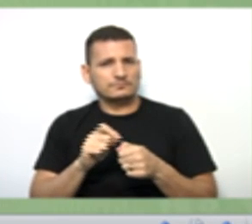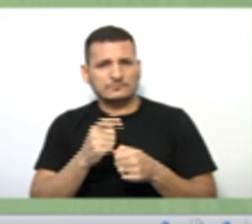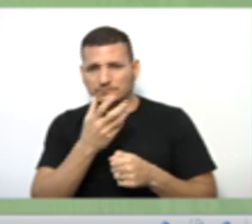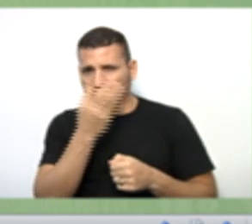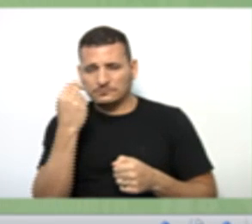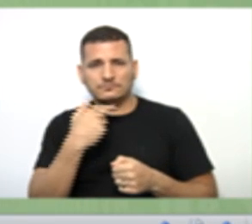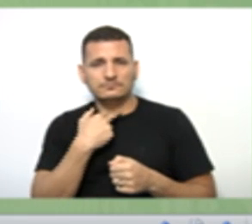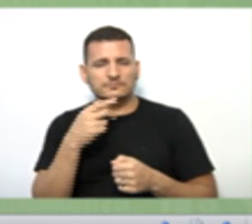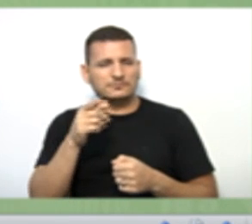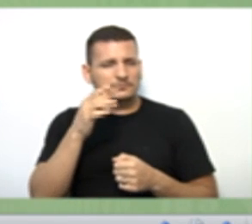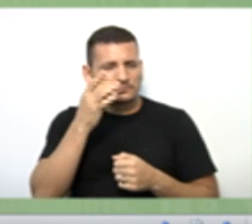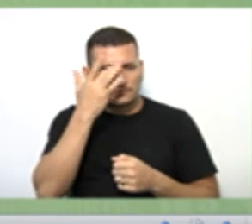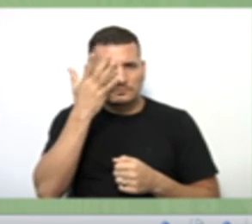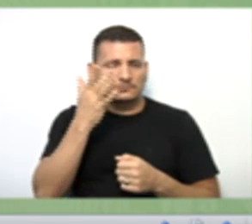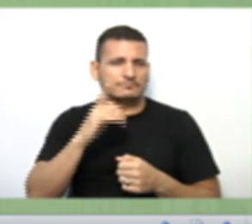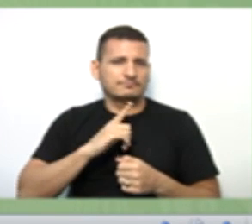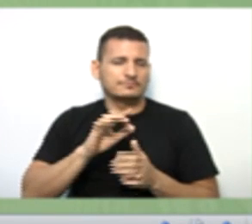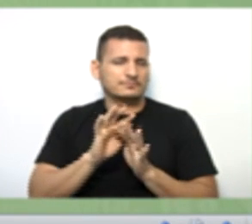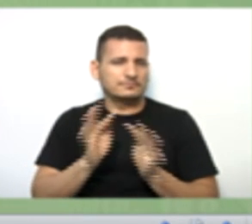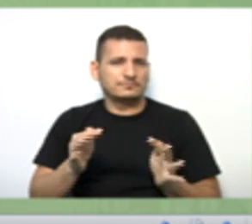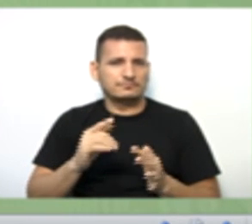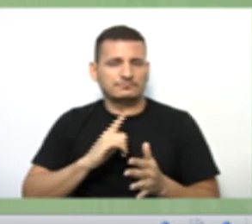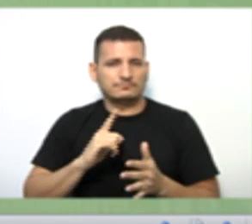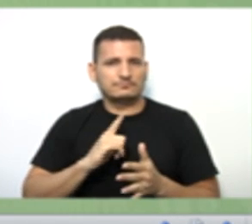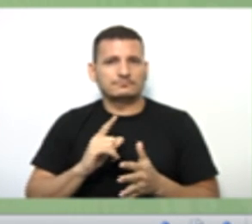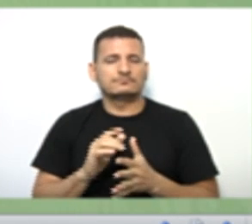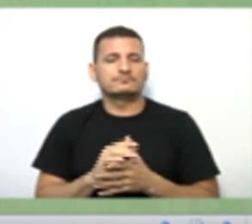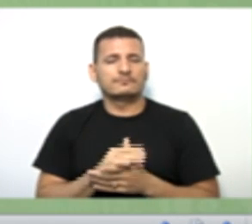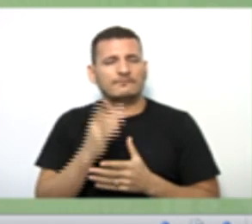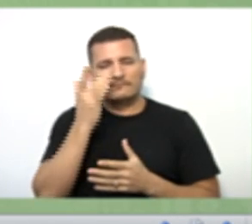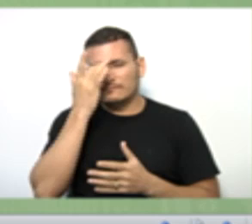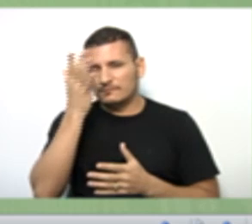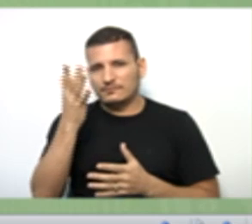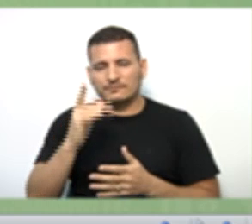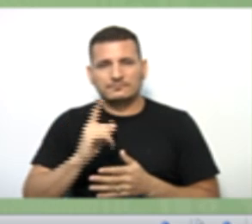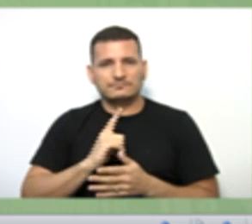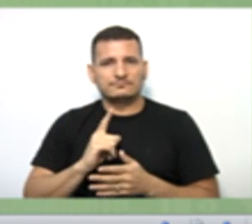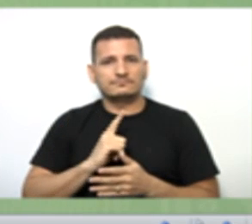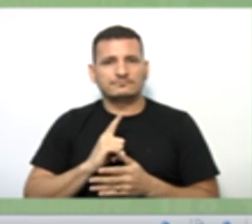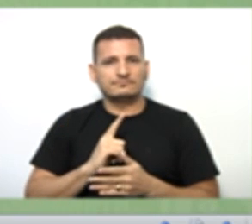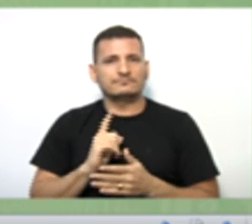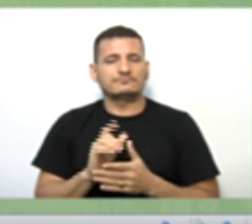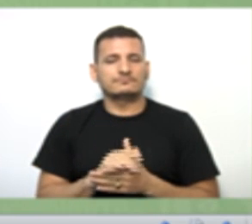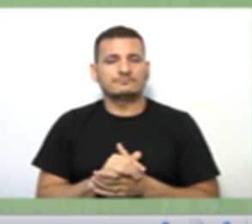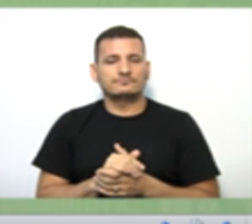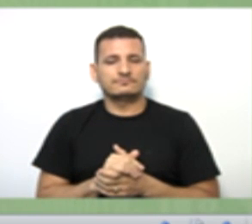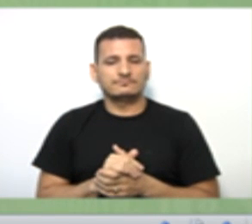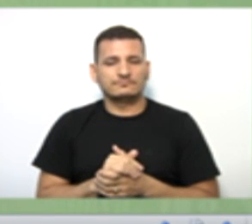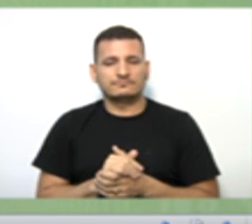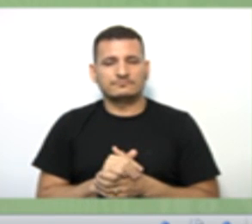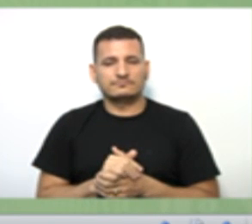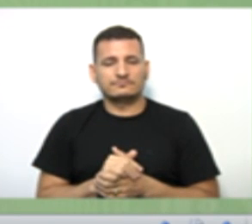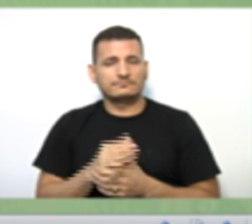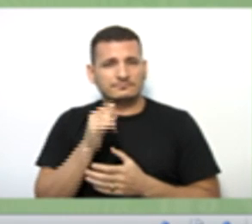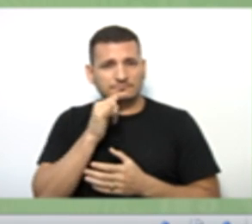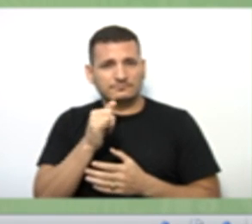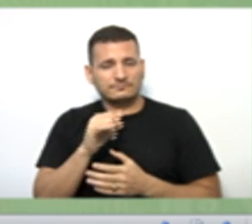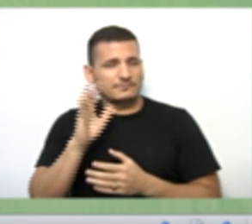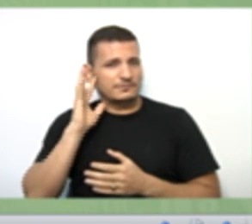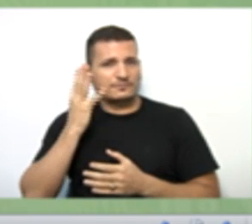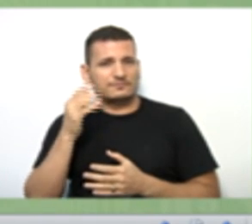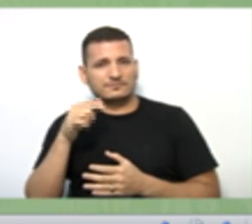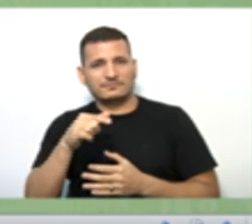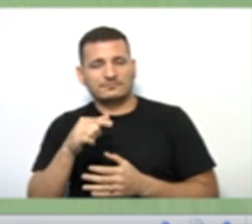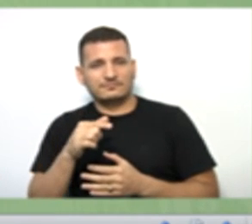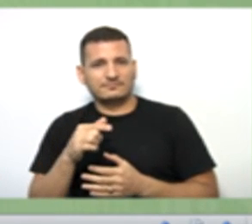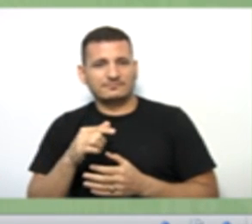e fácil, né, professor? Tá difícil? Mamão com açúcar. Nossa, fácil demais. Muito fácil. Se eles resolverem isso aqui, professor, de forma fácil, isso aí eu